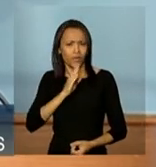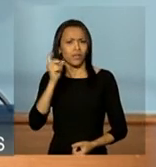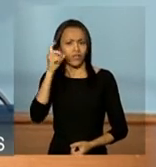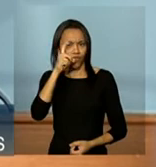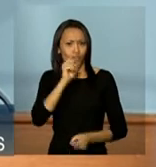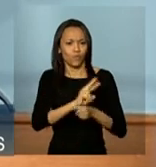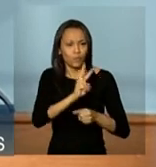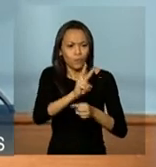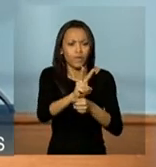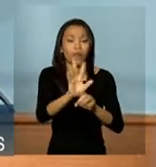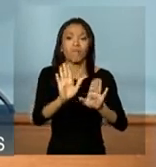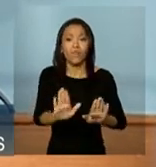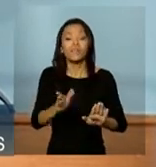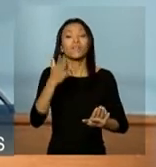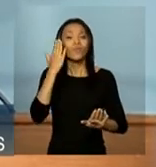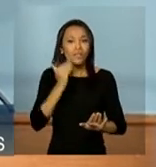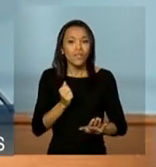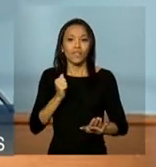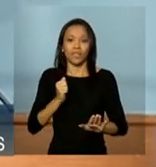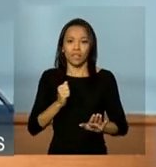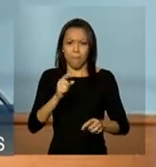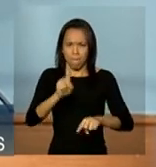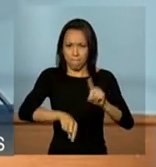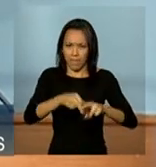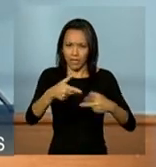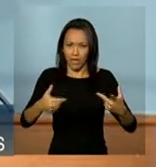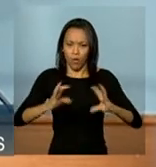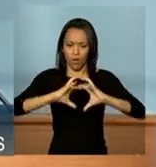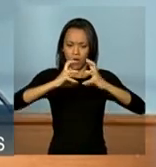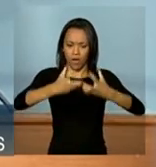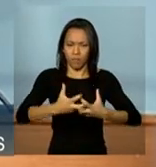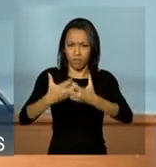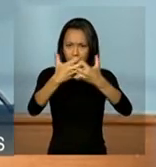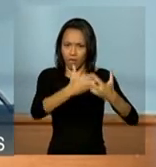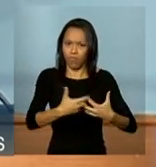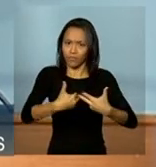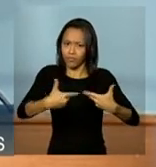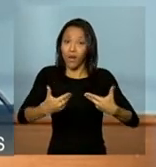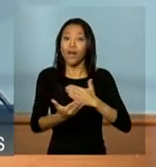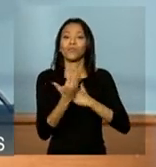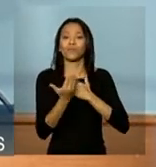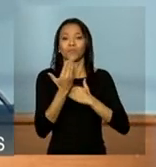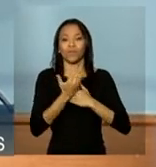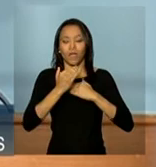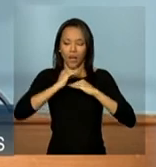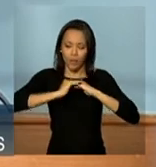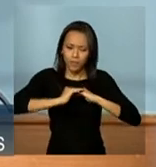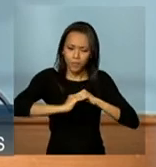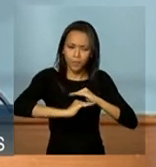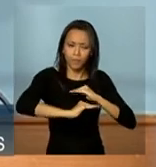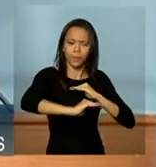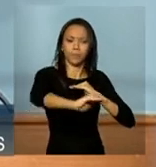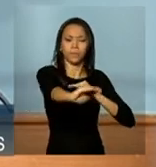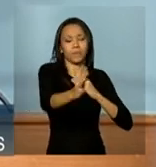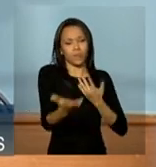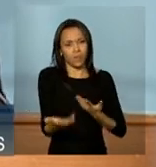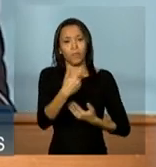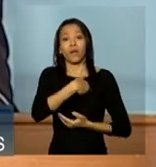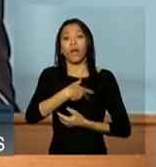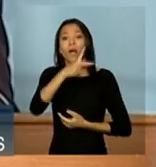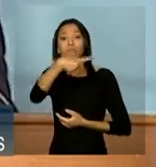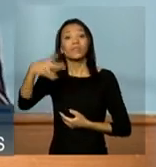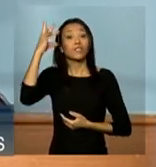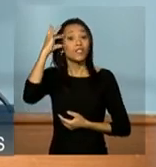Mas eu também sei que com um conjunto de máquinas é possível fazer isso. Então, a presidenta Dilma faz uma grande parceria com os